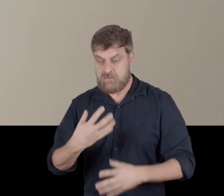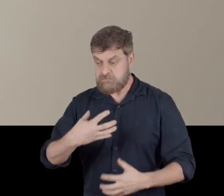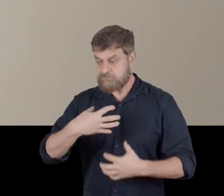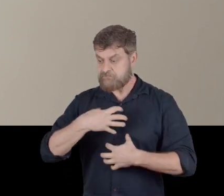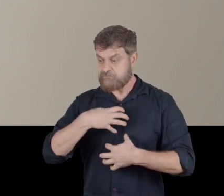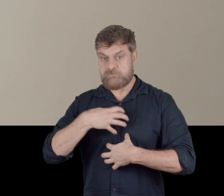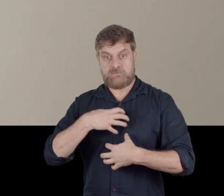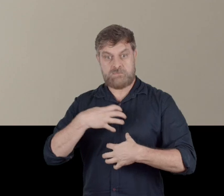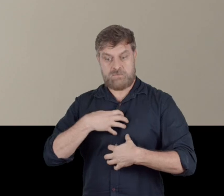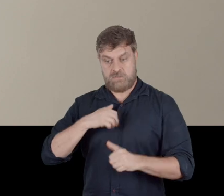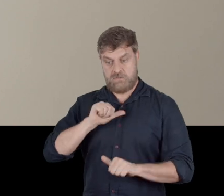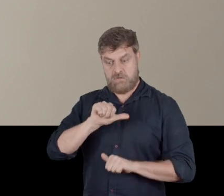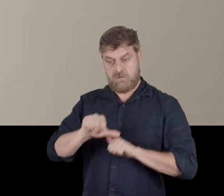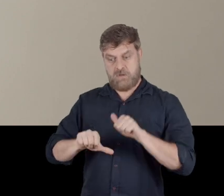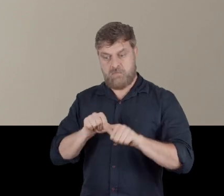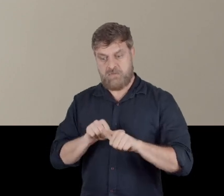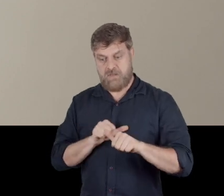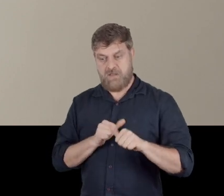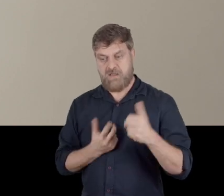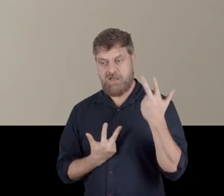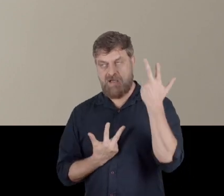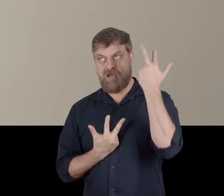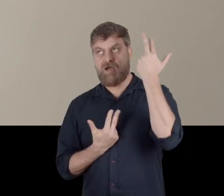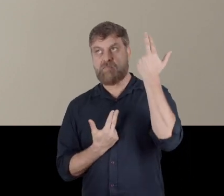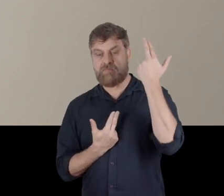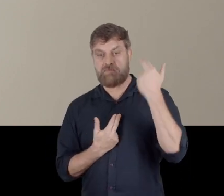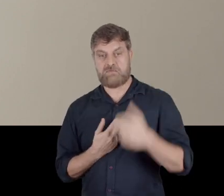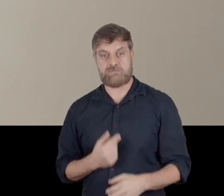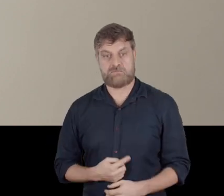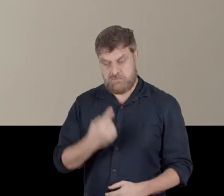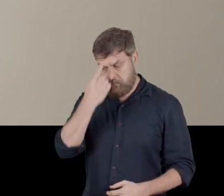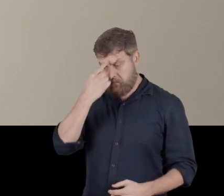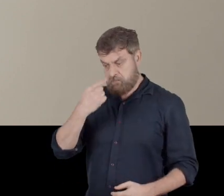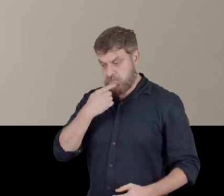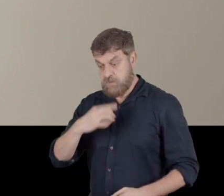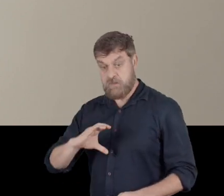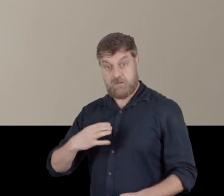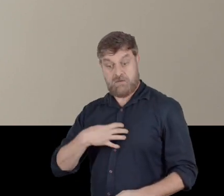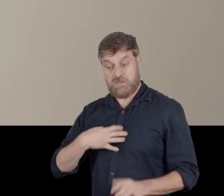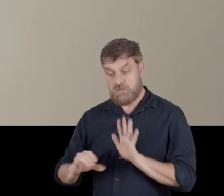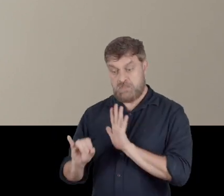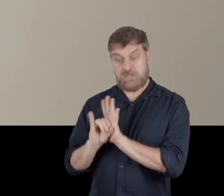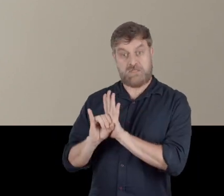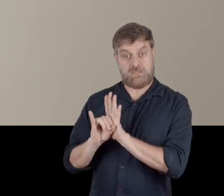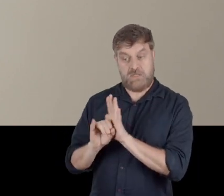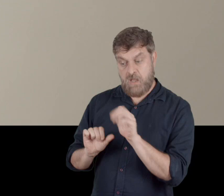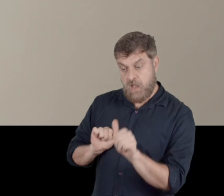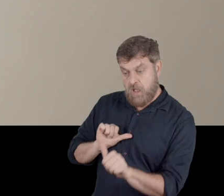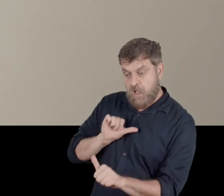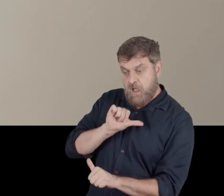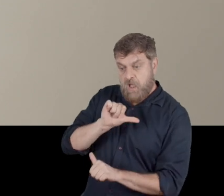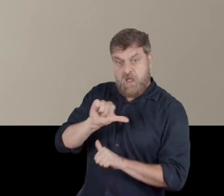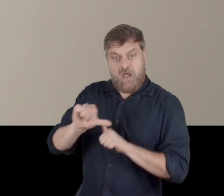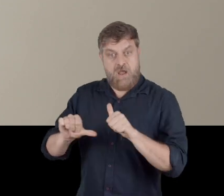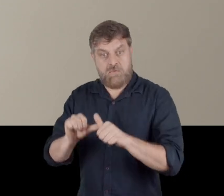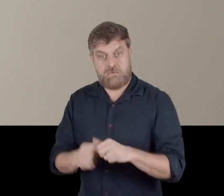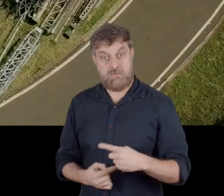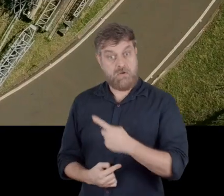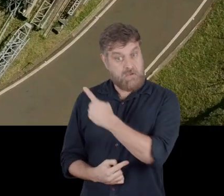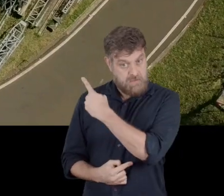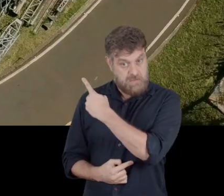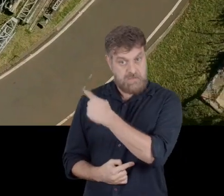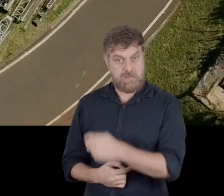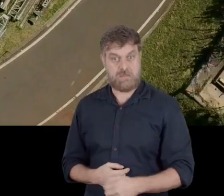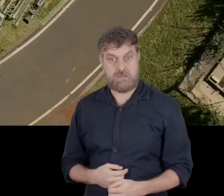acaba entendendo como personalidade e como identidade, né? Ou seja, mudou a identidade do Phineas Gage, ele virou outra